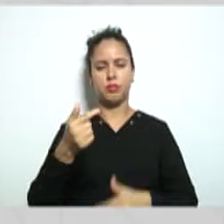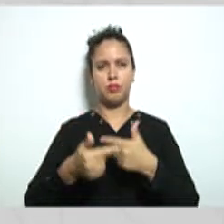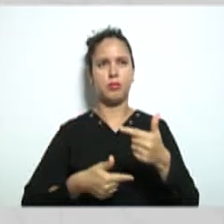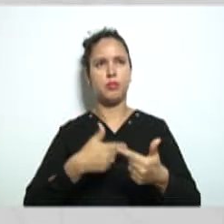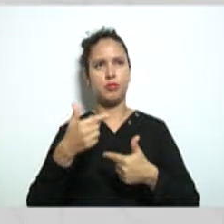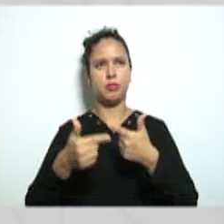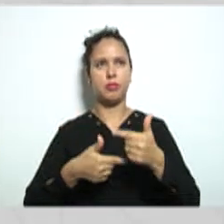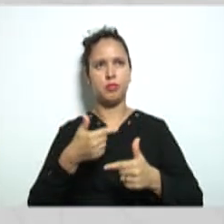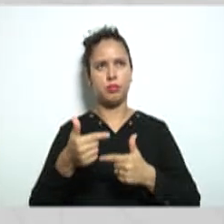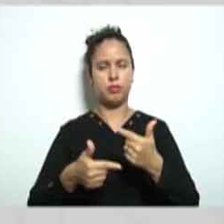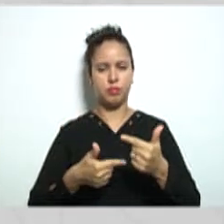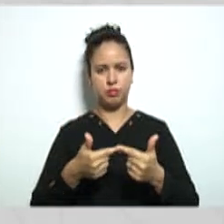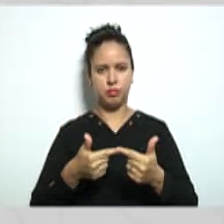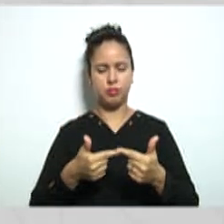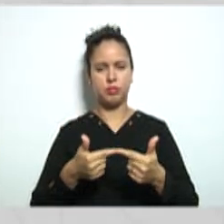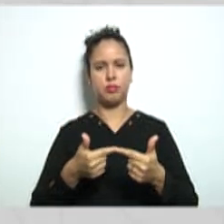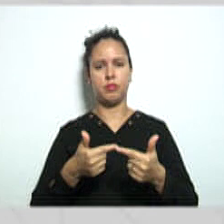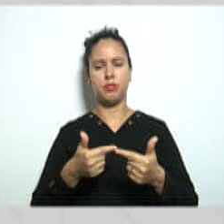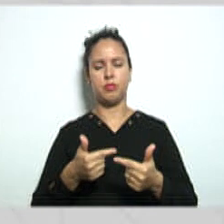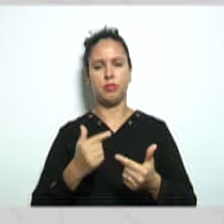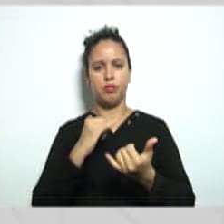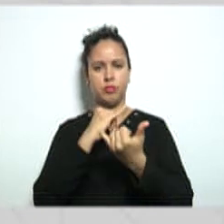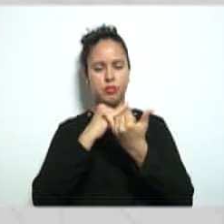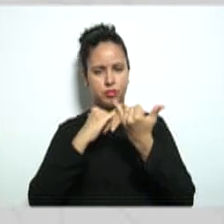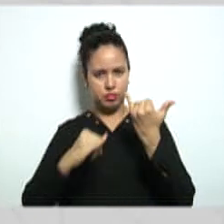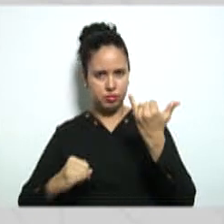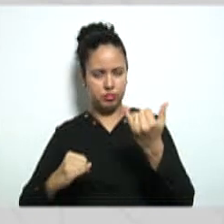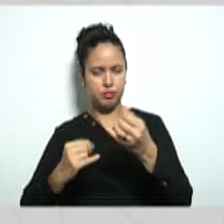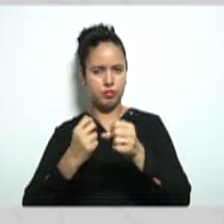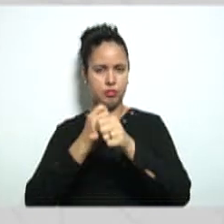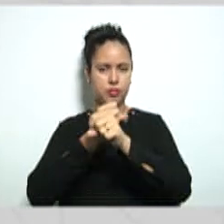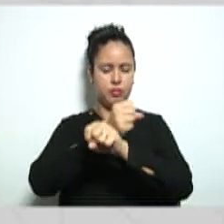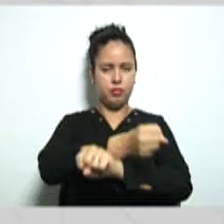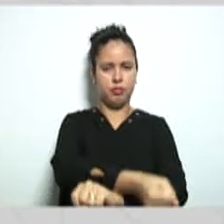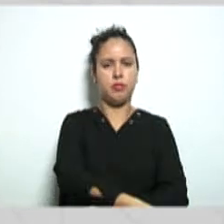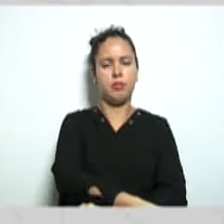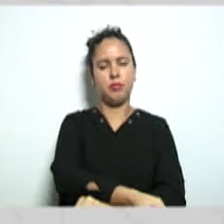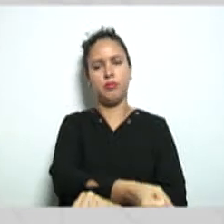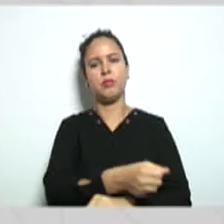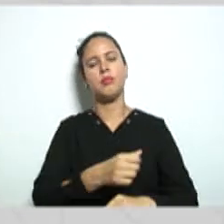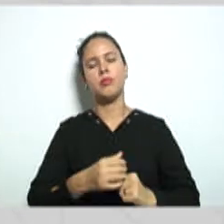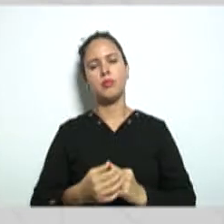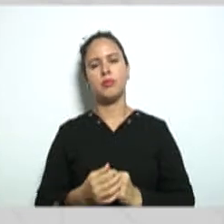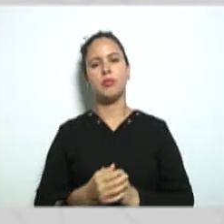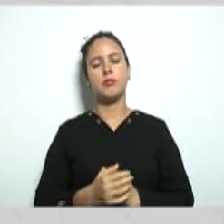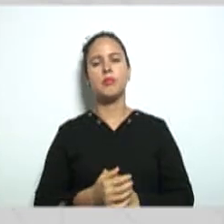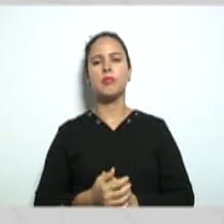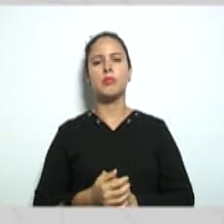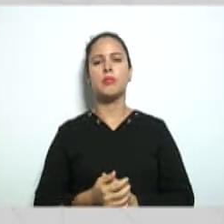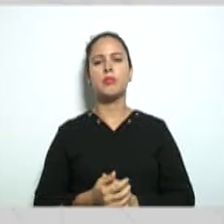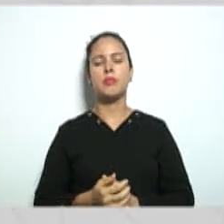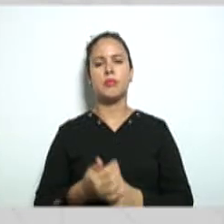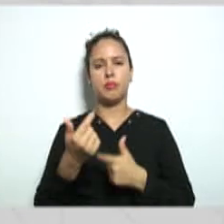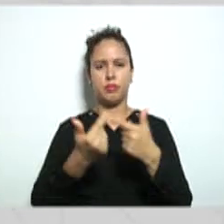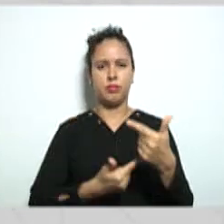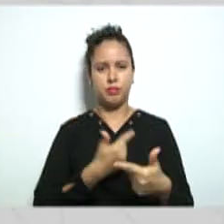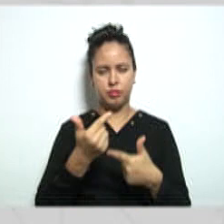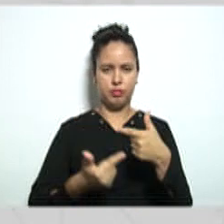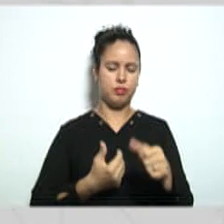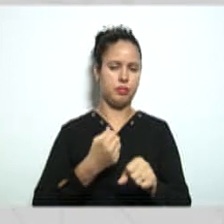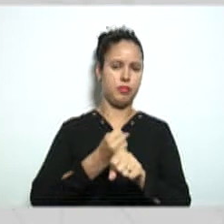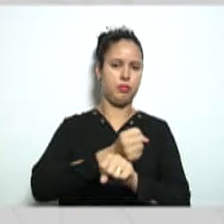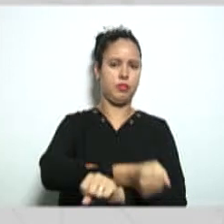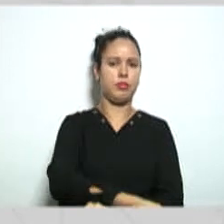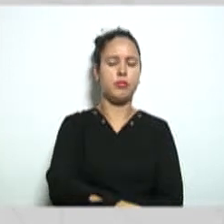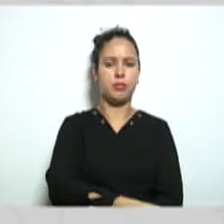trabalho decente, é a situação análoga à escravidão. O trabalho escravo, aquele